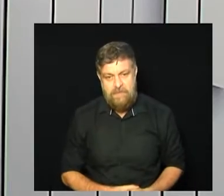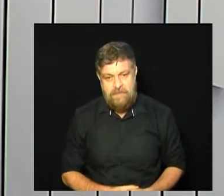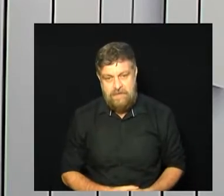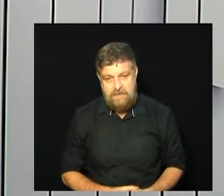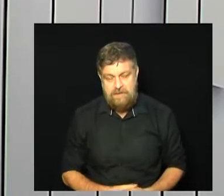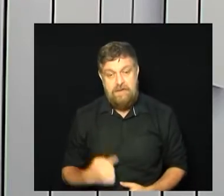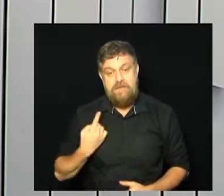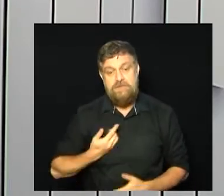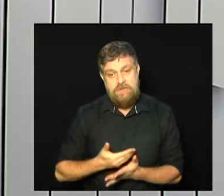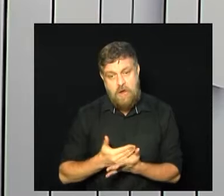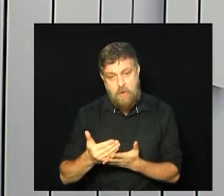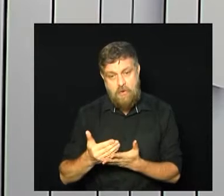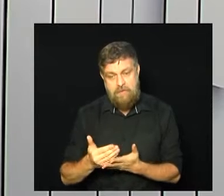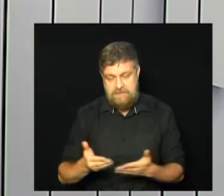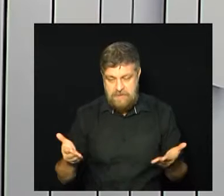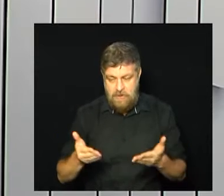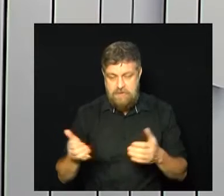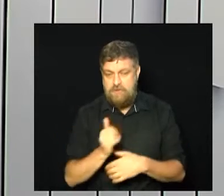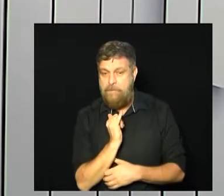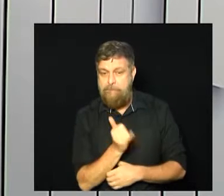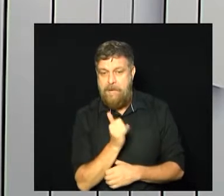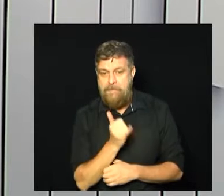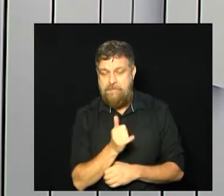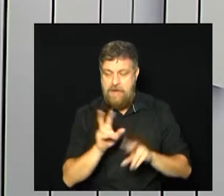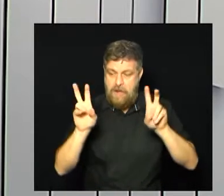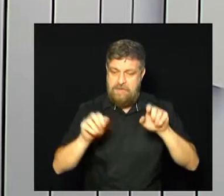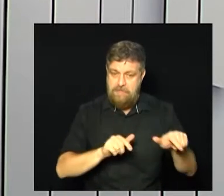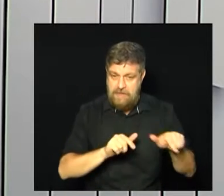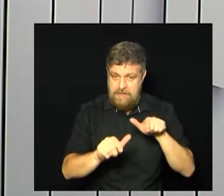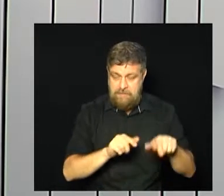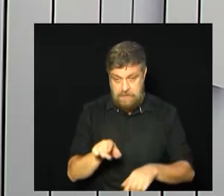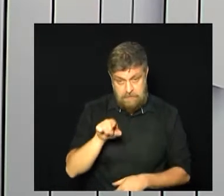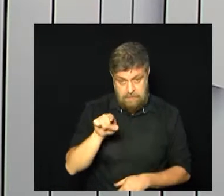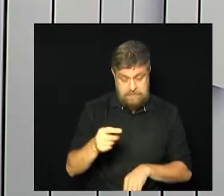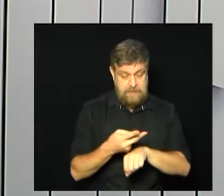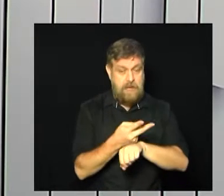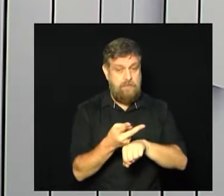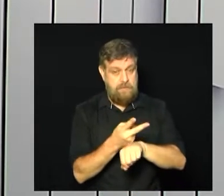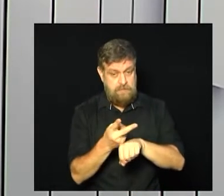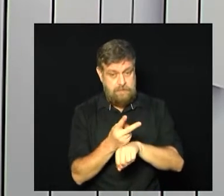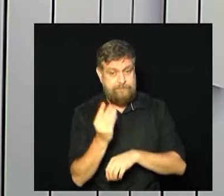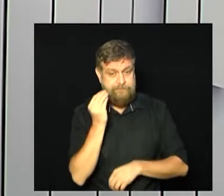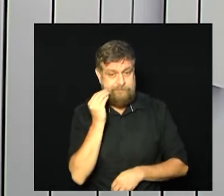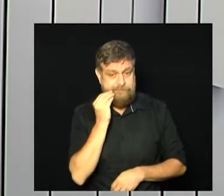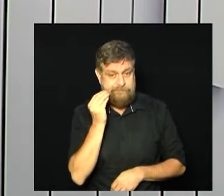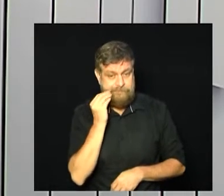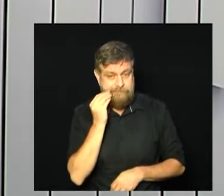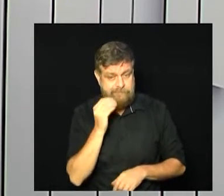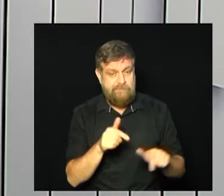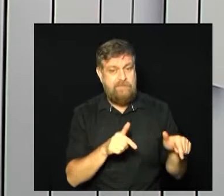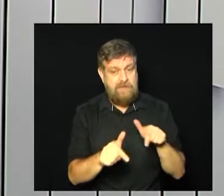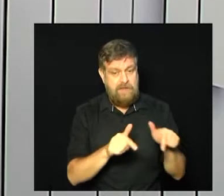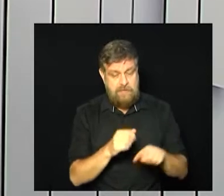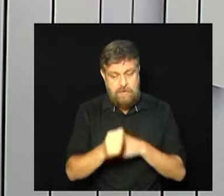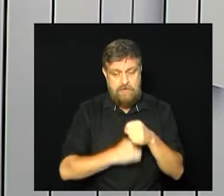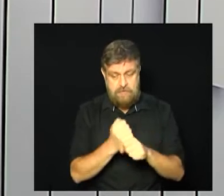E a gente começa essa edição falando sobre emprego. Você que está buscando uma oportunidade, ainda mais neste fim de